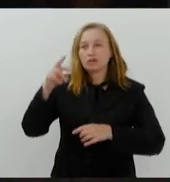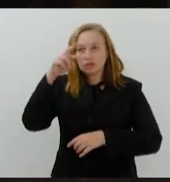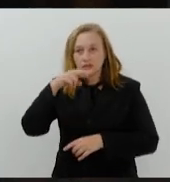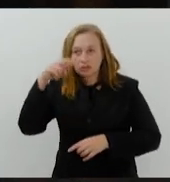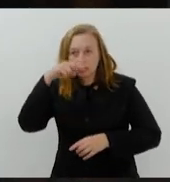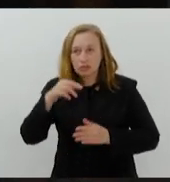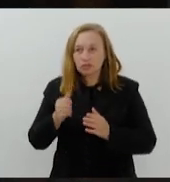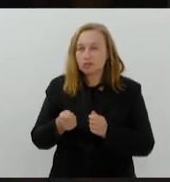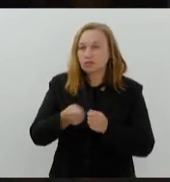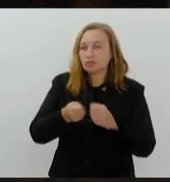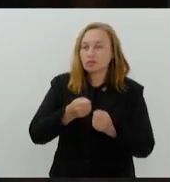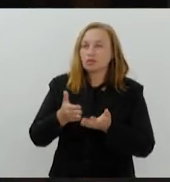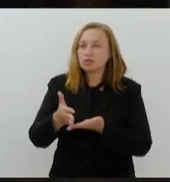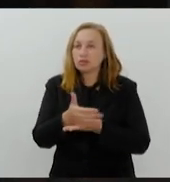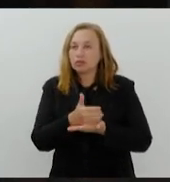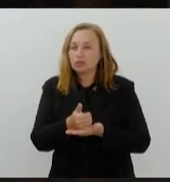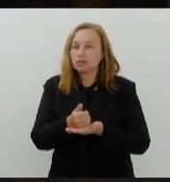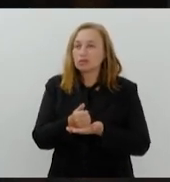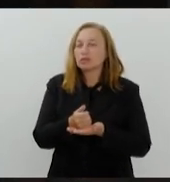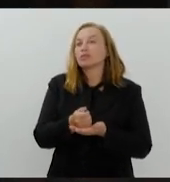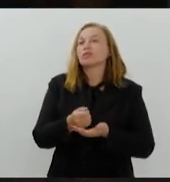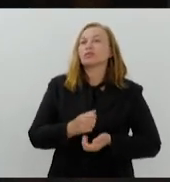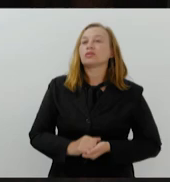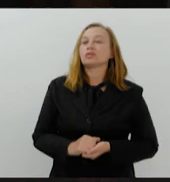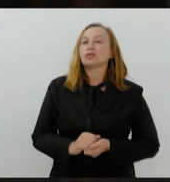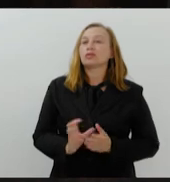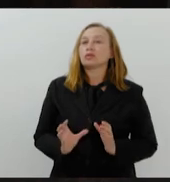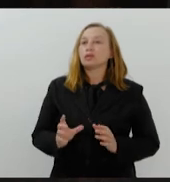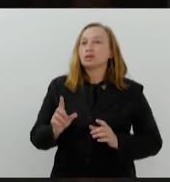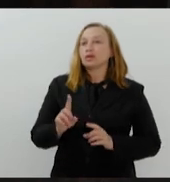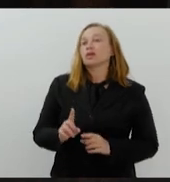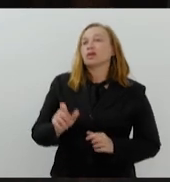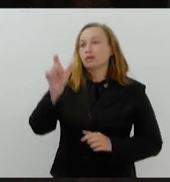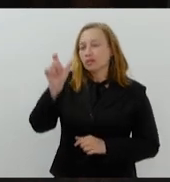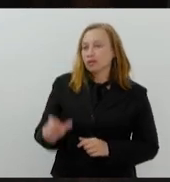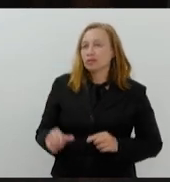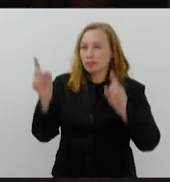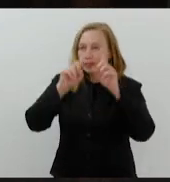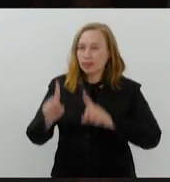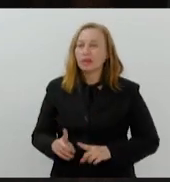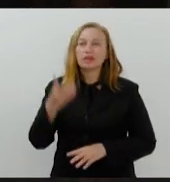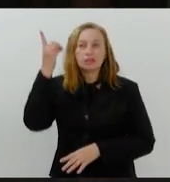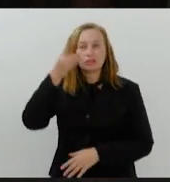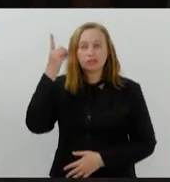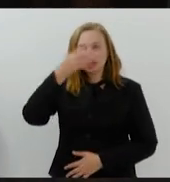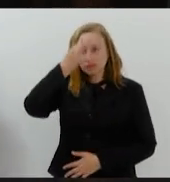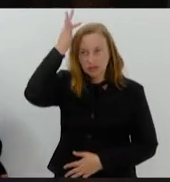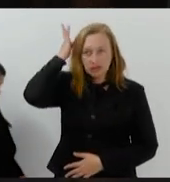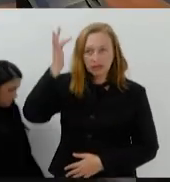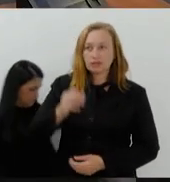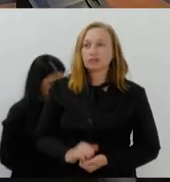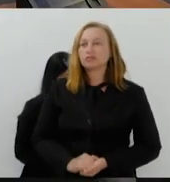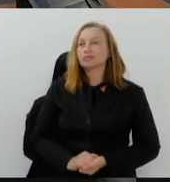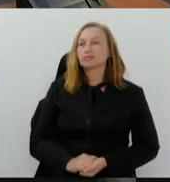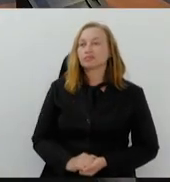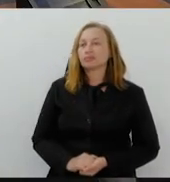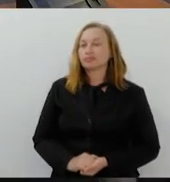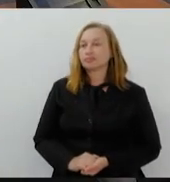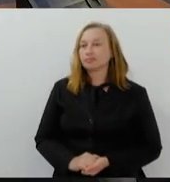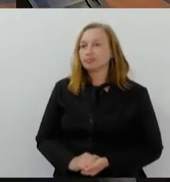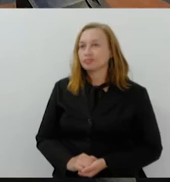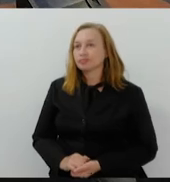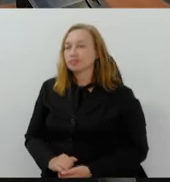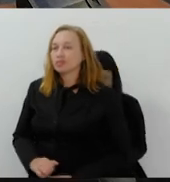e controle. Para emitir parecer pela comissão da pessoa com deficiência, deputado Fred Pacheco.